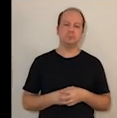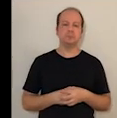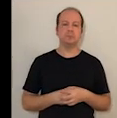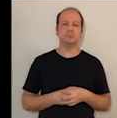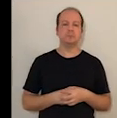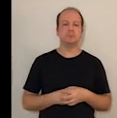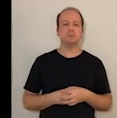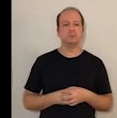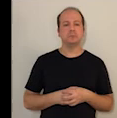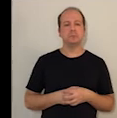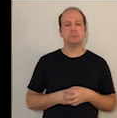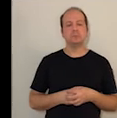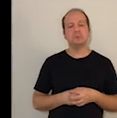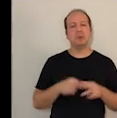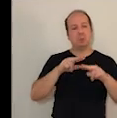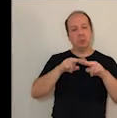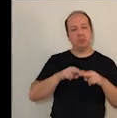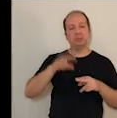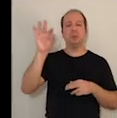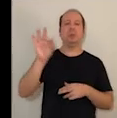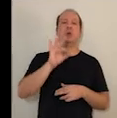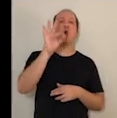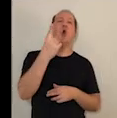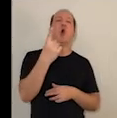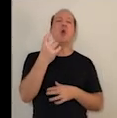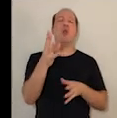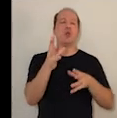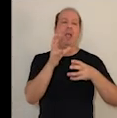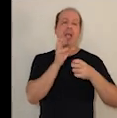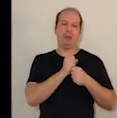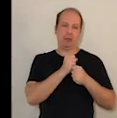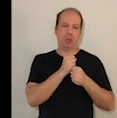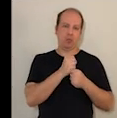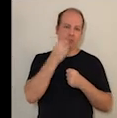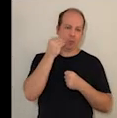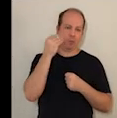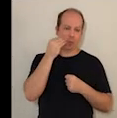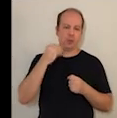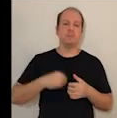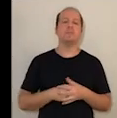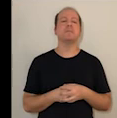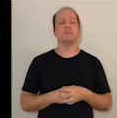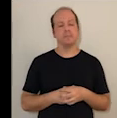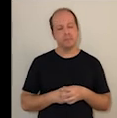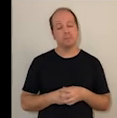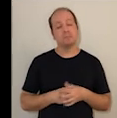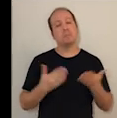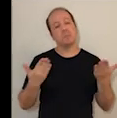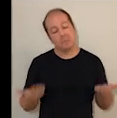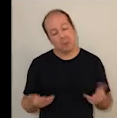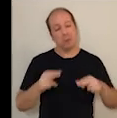dobro, ilustríssimo. Nesse caso, eu dou fé que Mosca é o único herdeiro de Messer